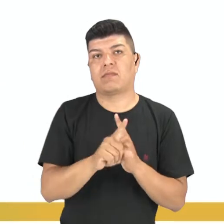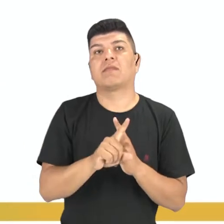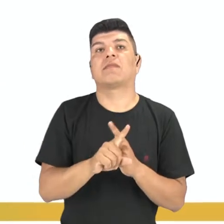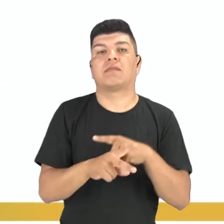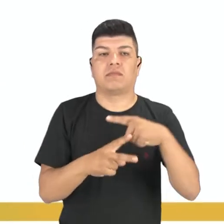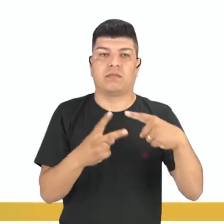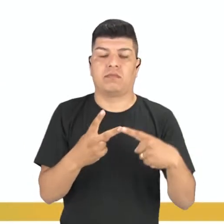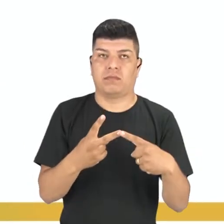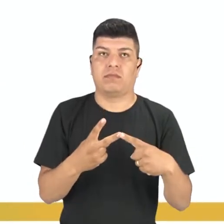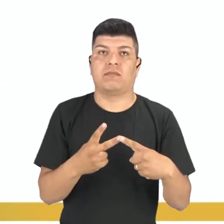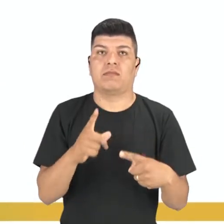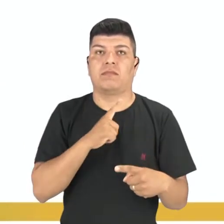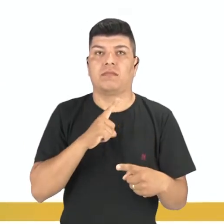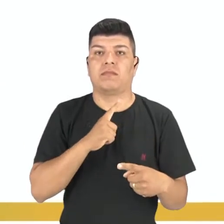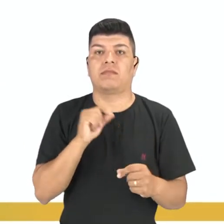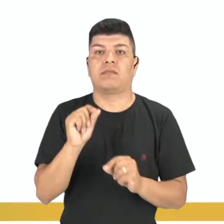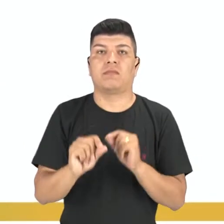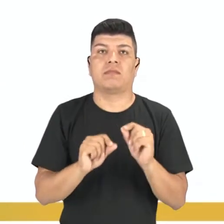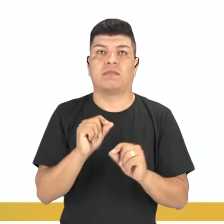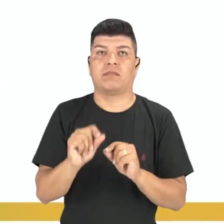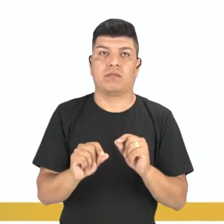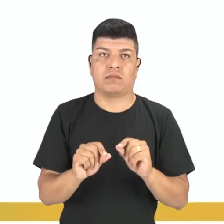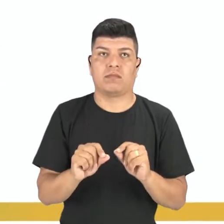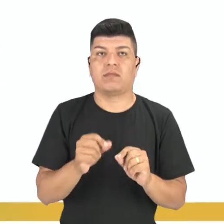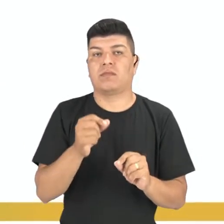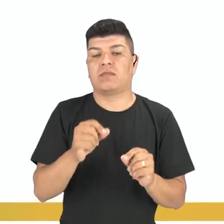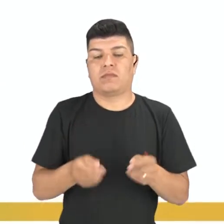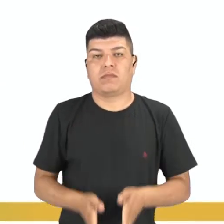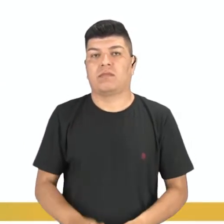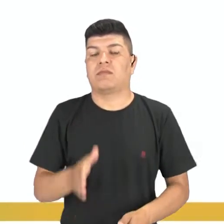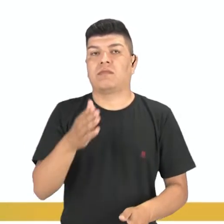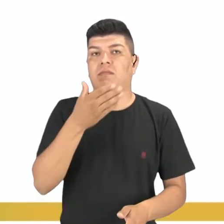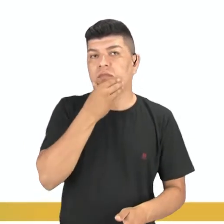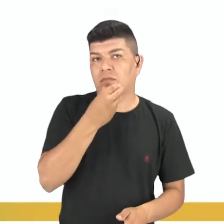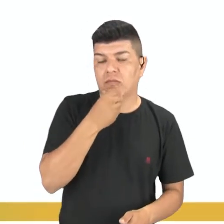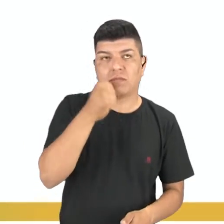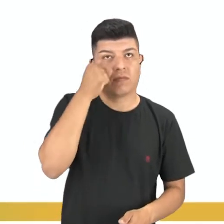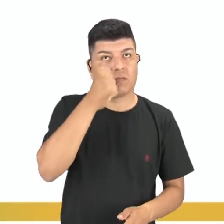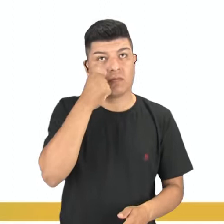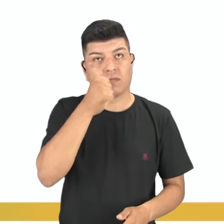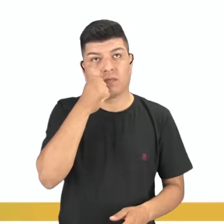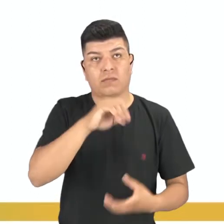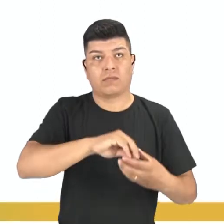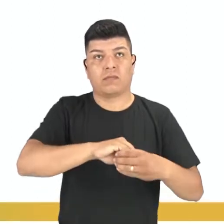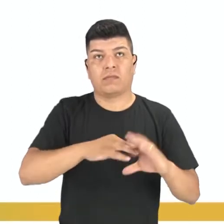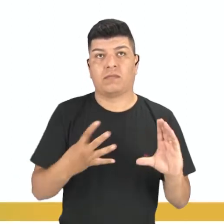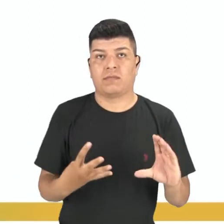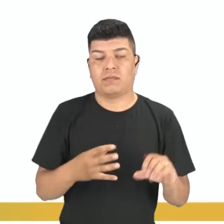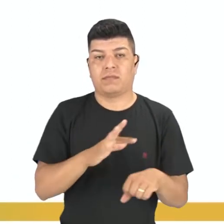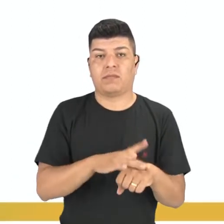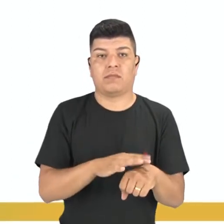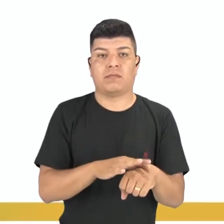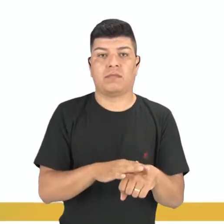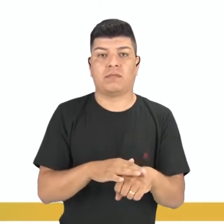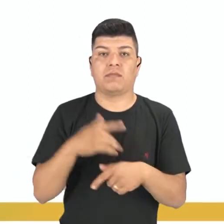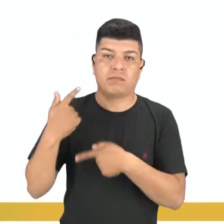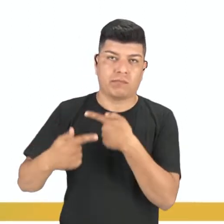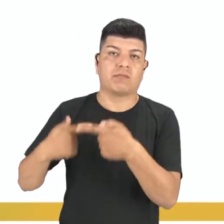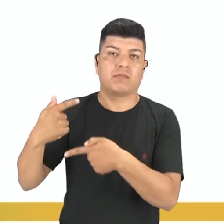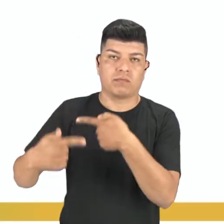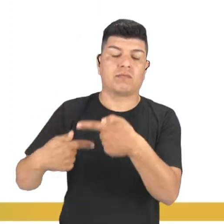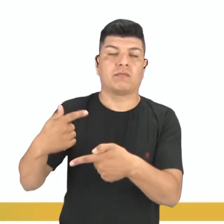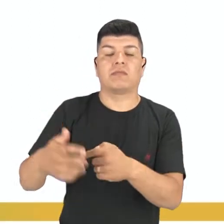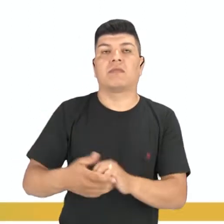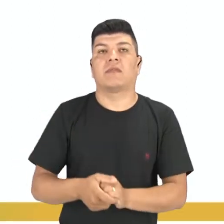cruzamento dos indivíduos a gente tem a probabilidade nascer filho homem mulher e as características ou doenças vão